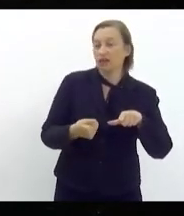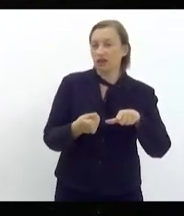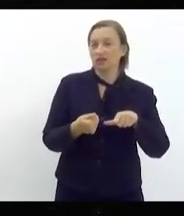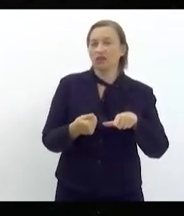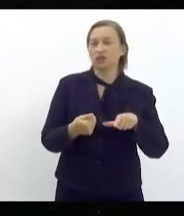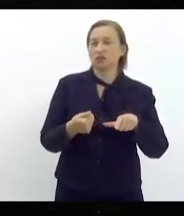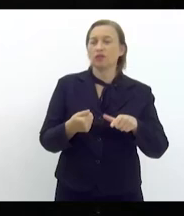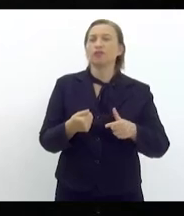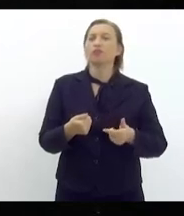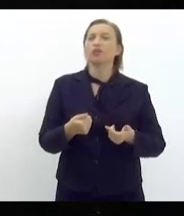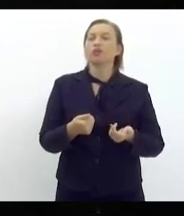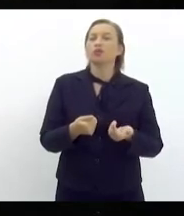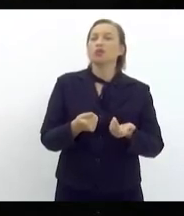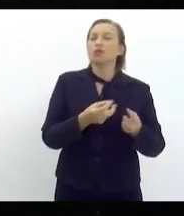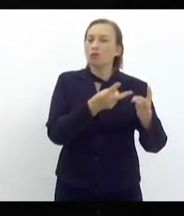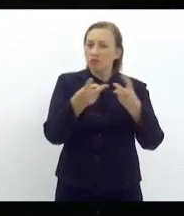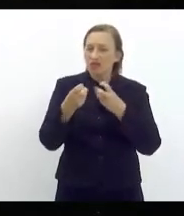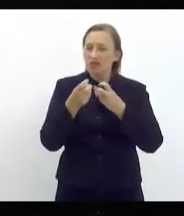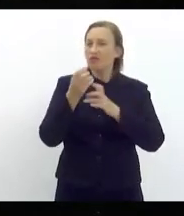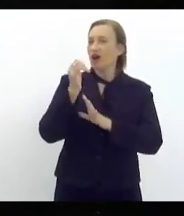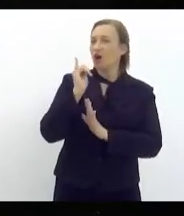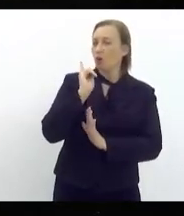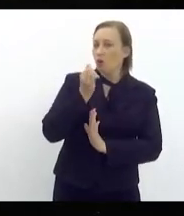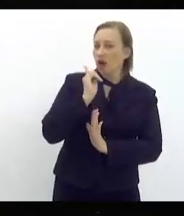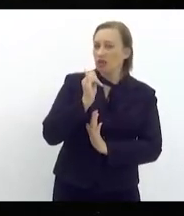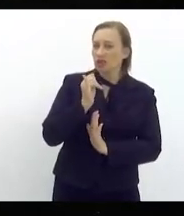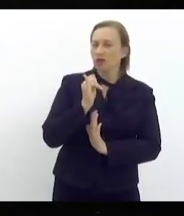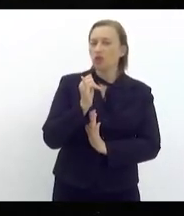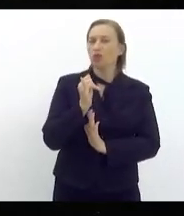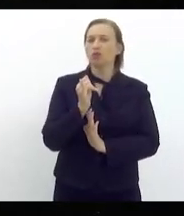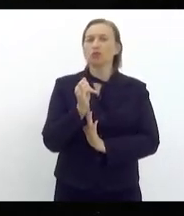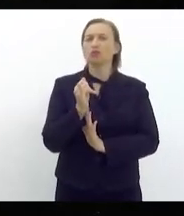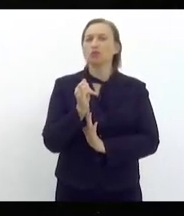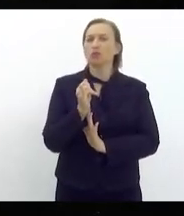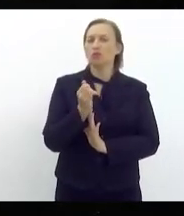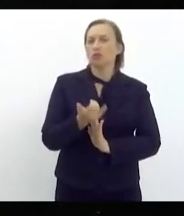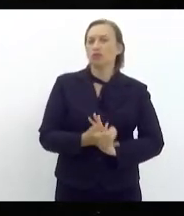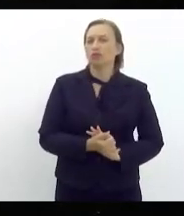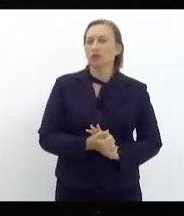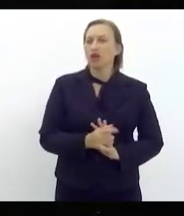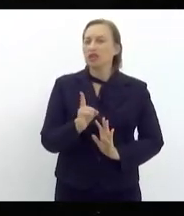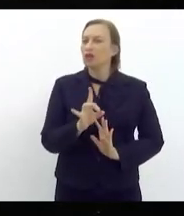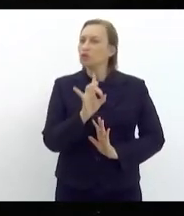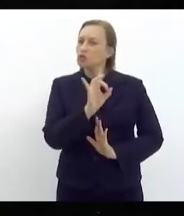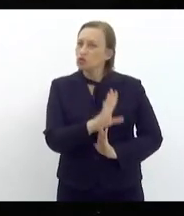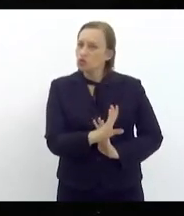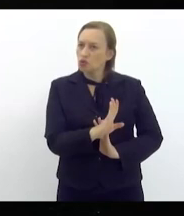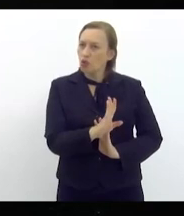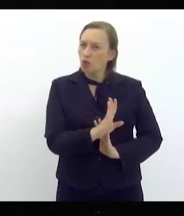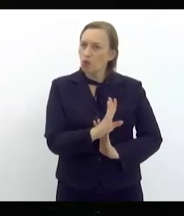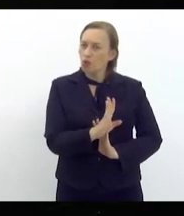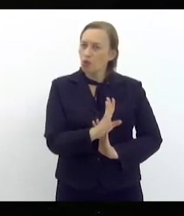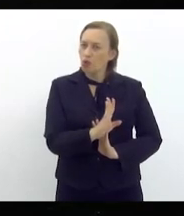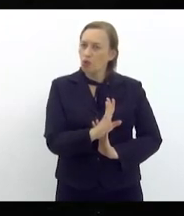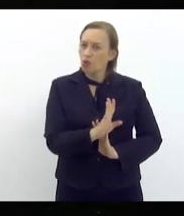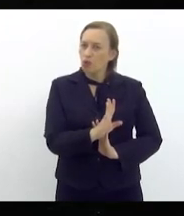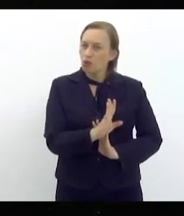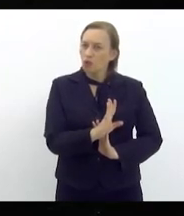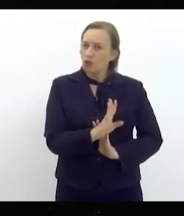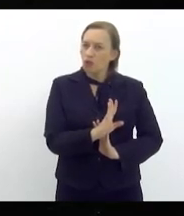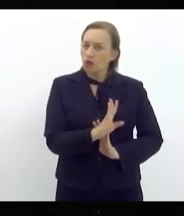do relatório, a gente verifica aqui, não só o estabelecimento de um índice de